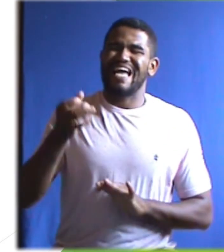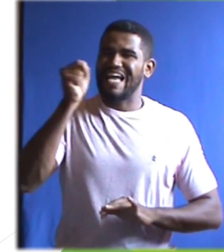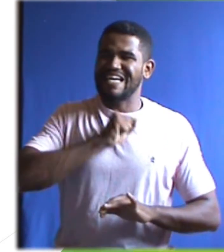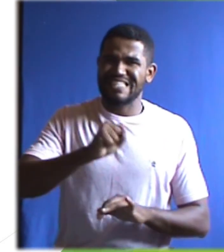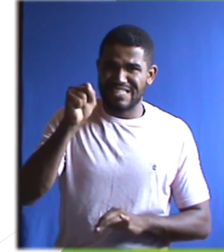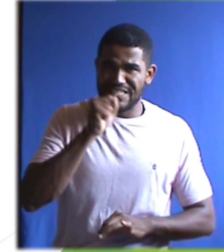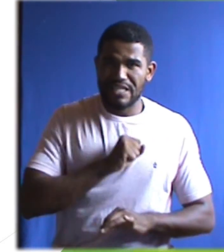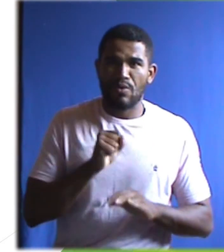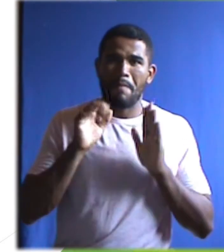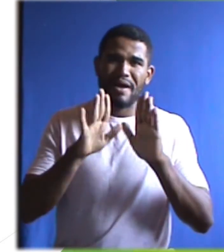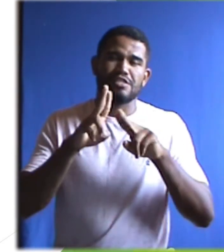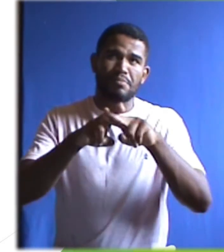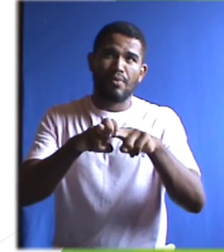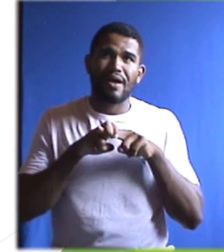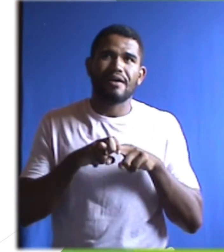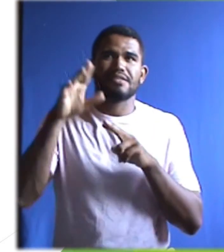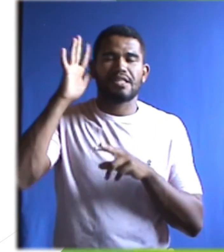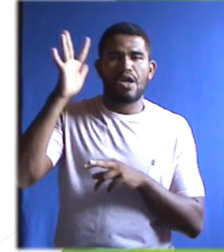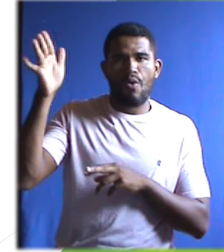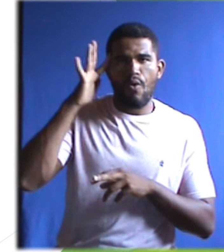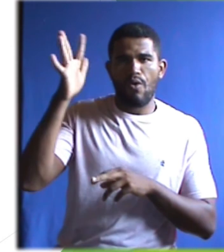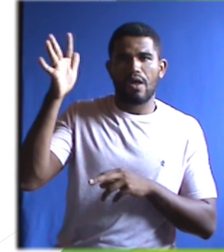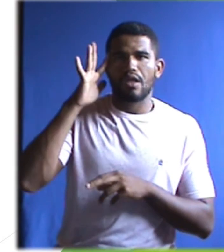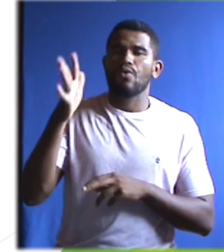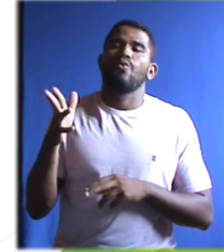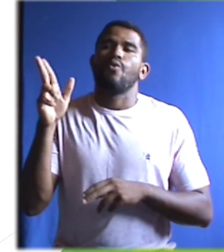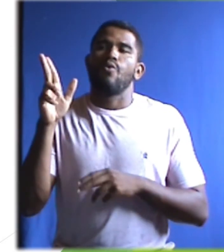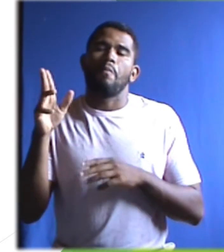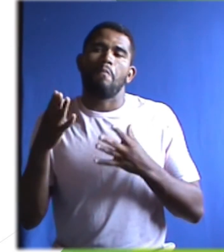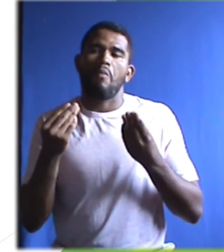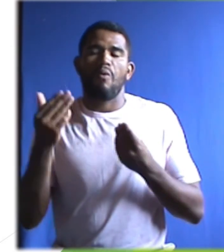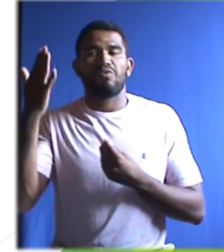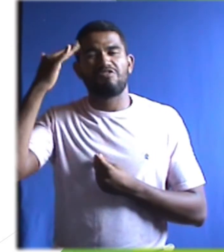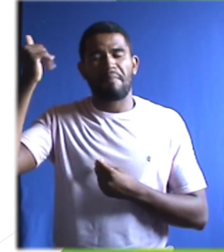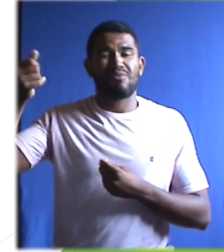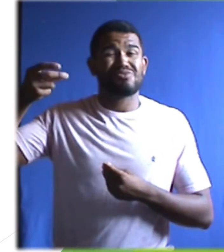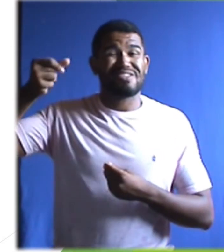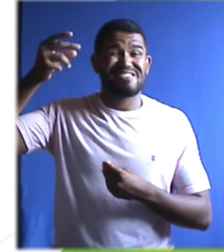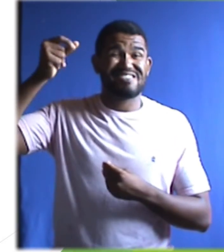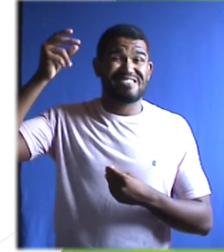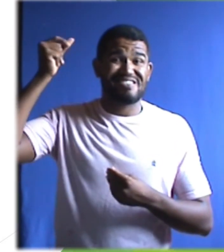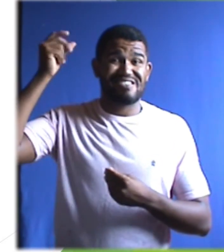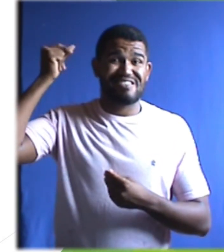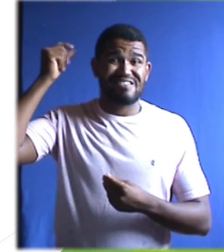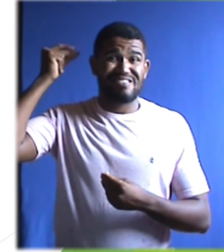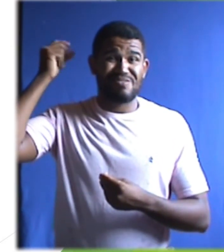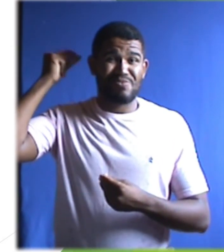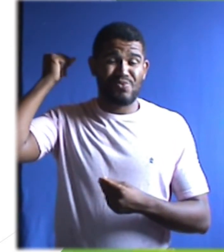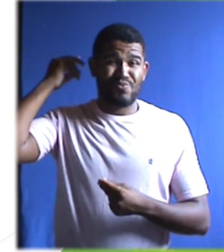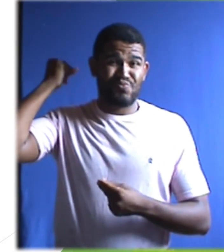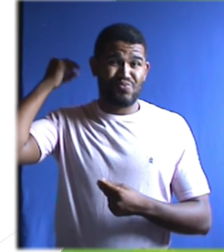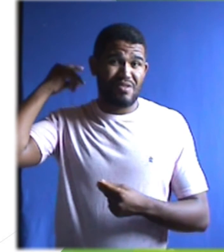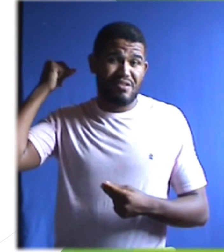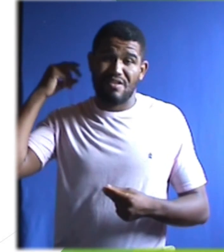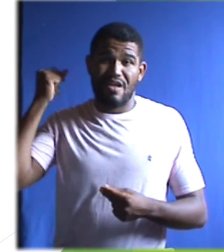que já é um método já carcomido, já antigo, mas só porque um teórico tal de grande renome, às vezes